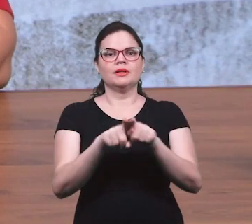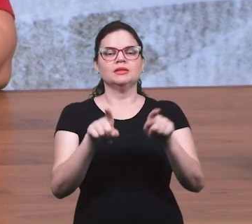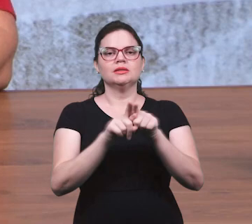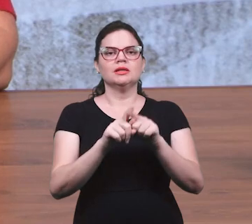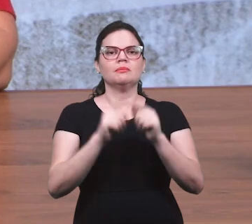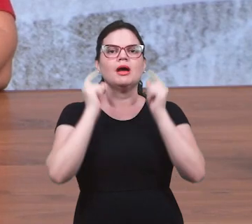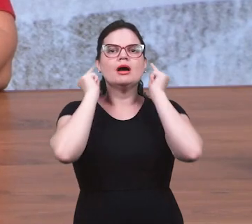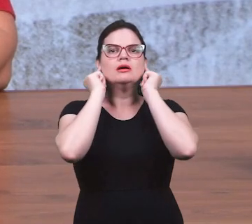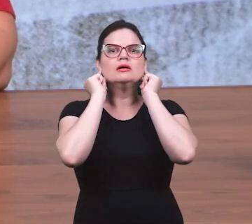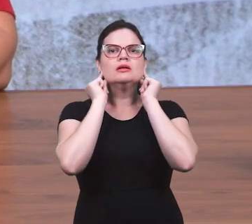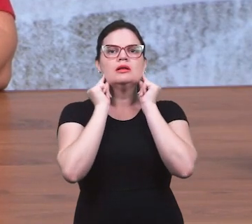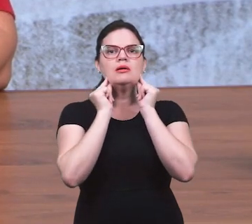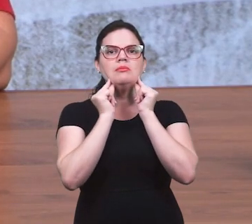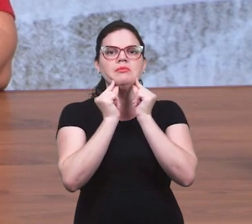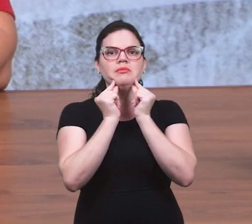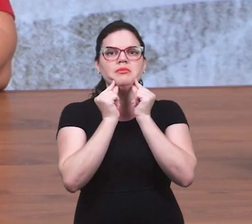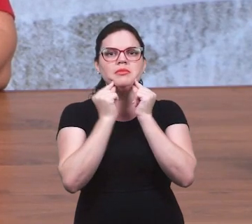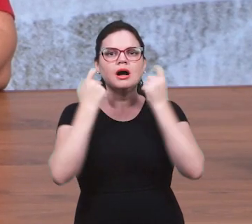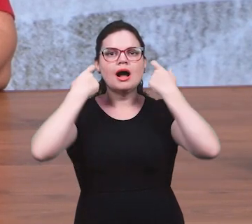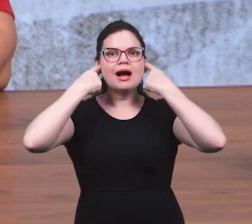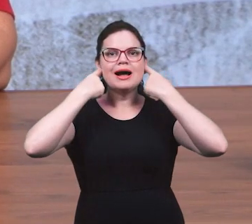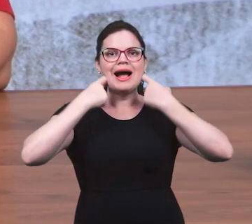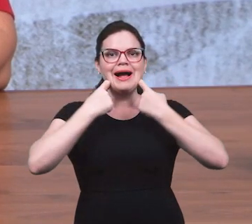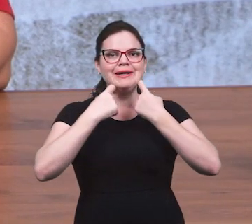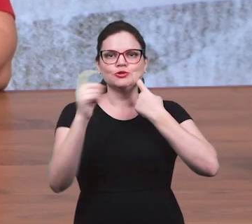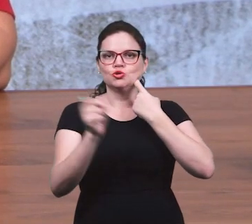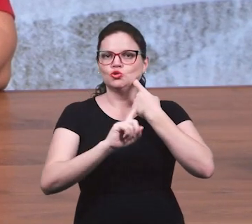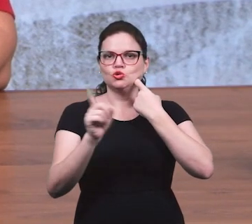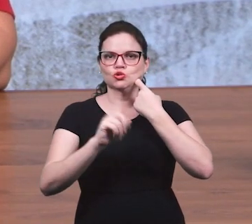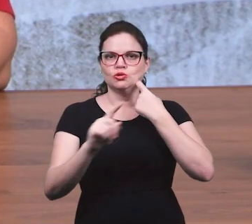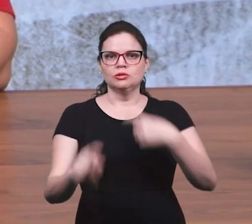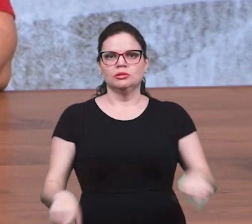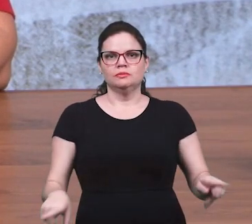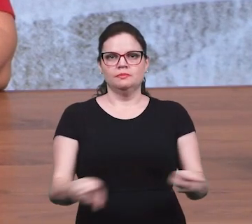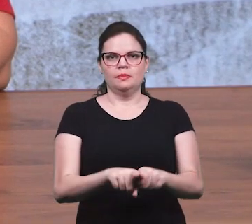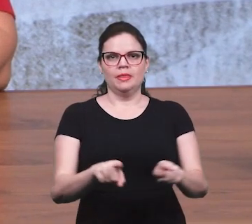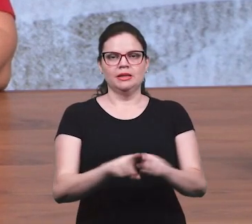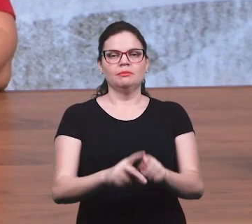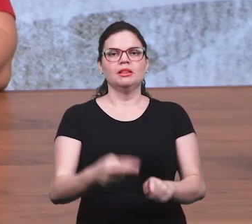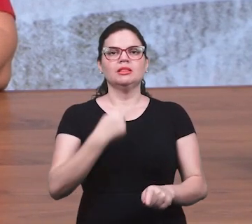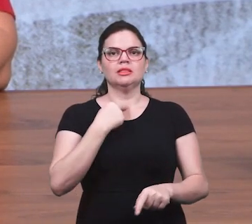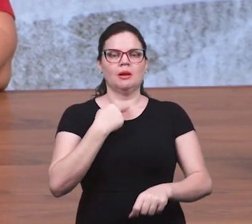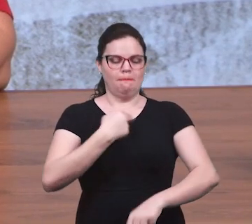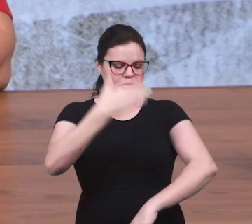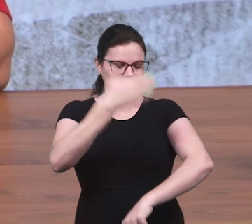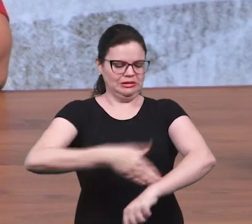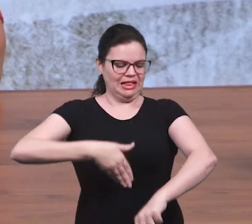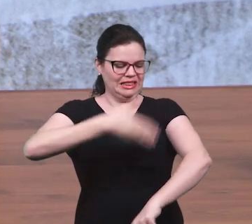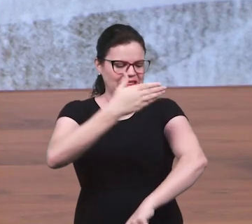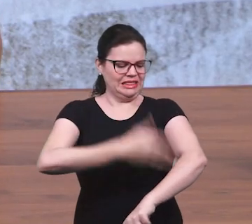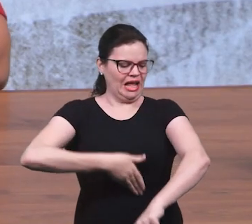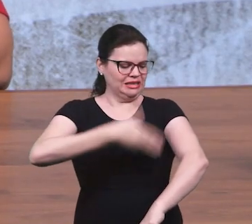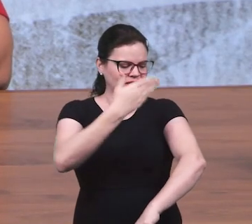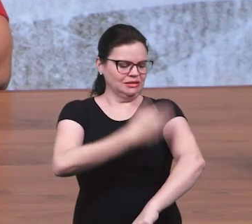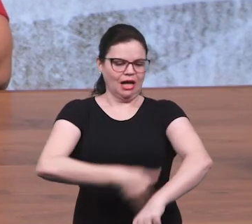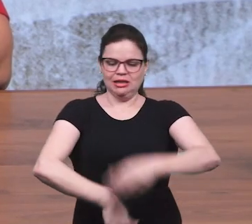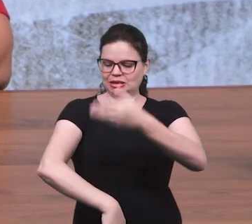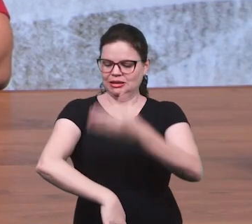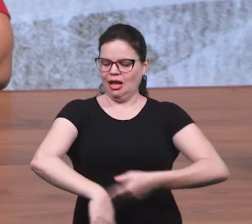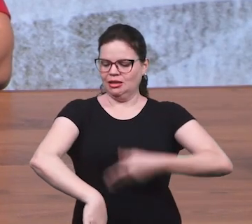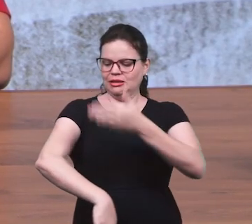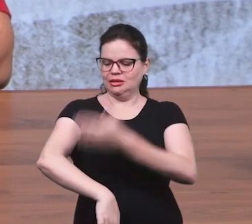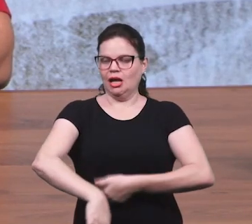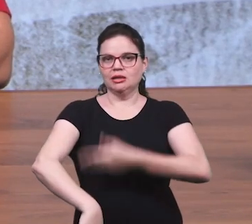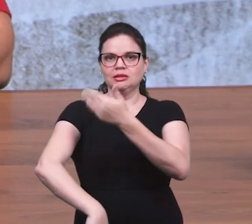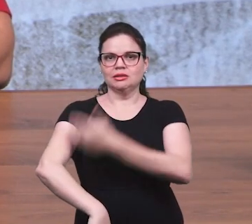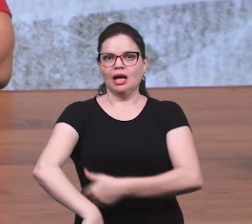os cantos da sua barba, nem darão golpes na sua carne. Santos serão a seu Deus